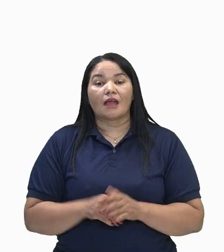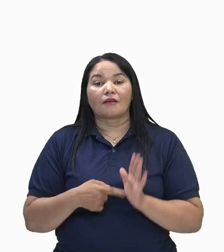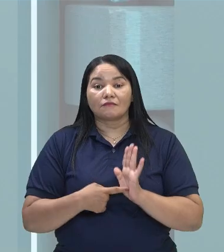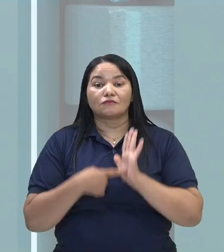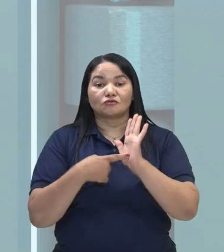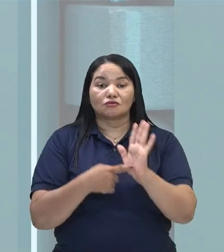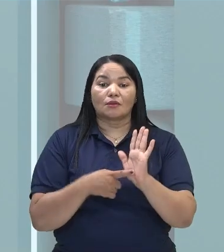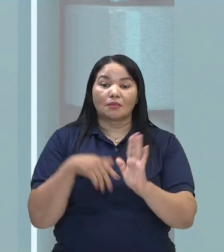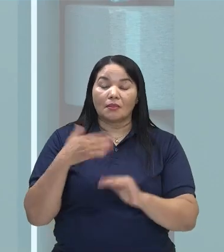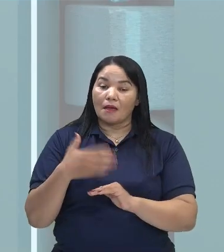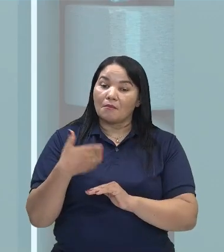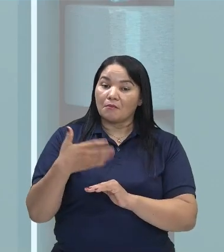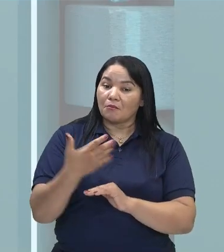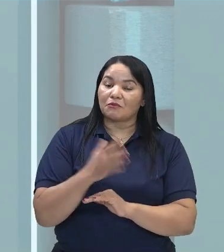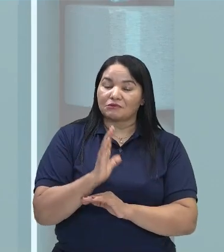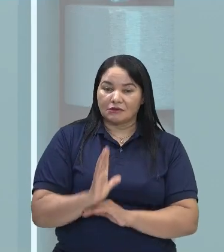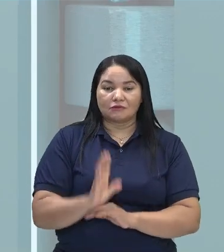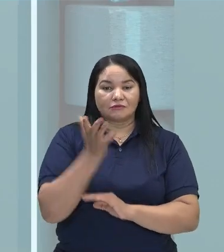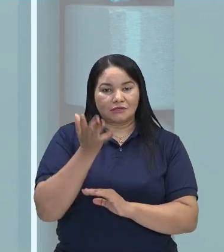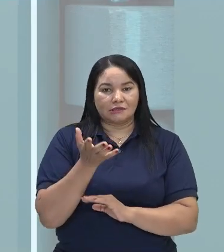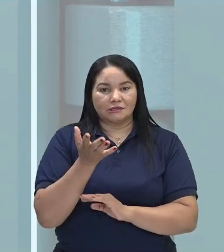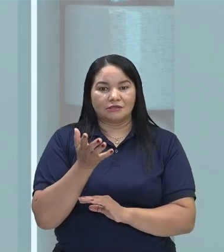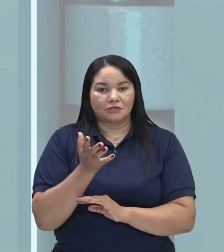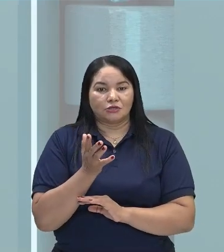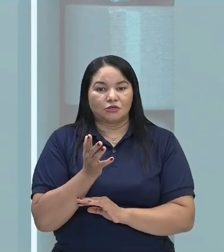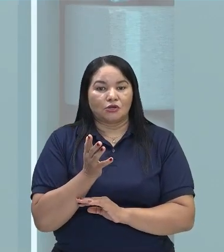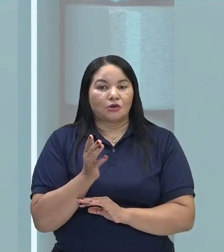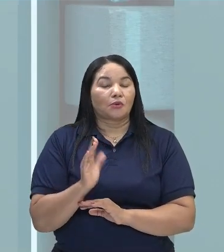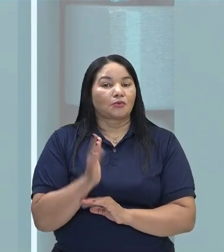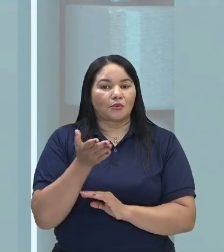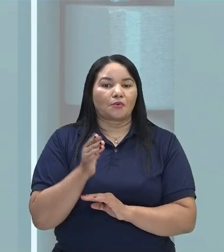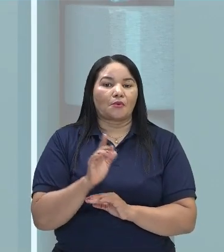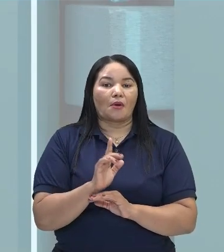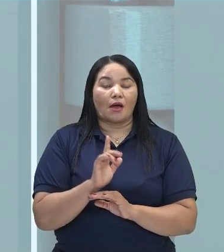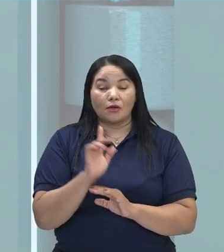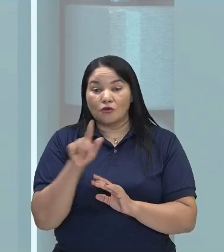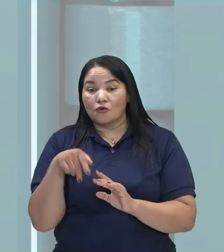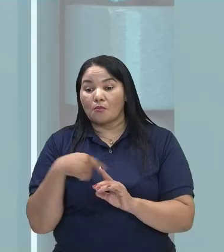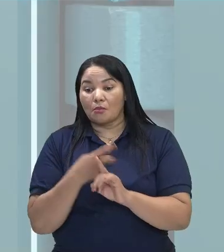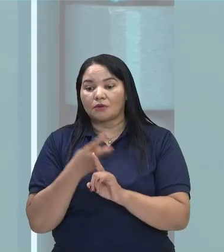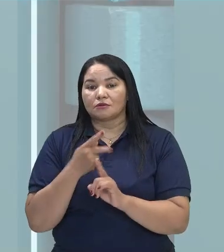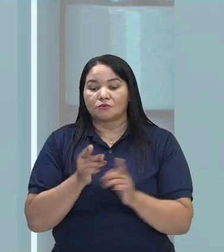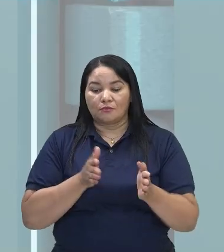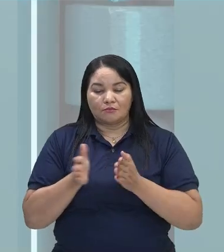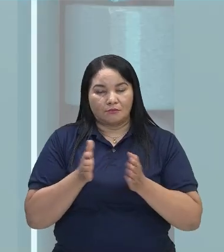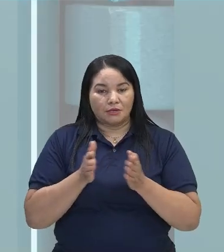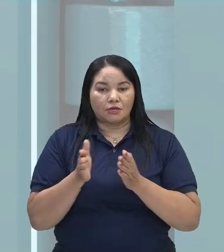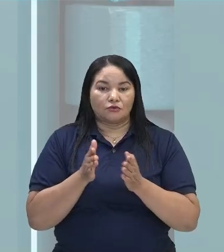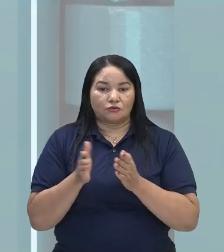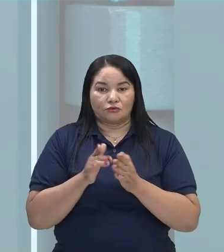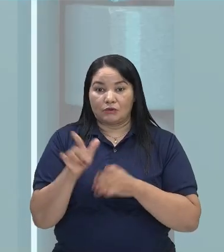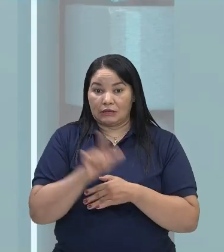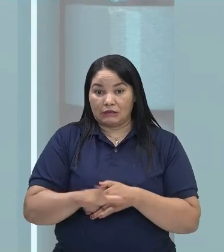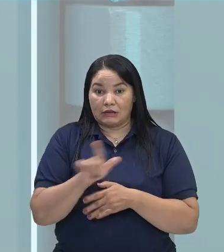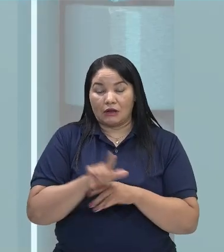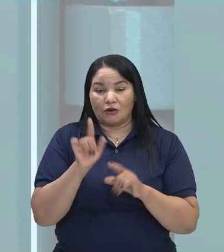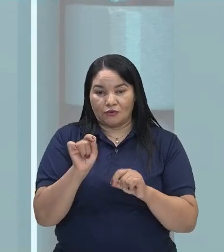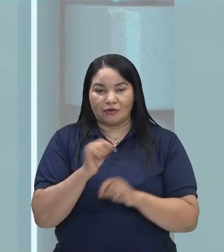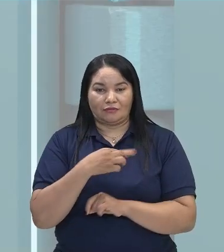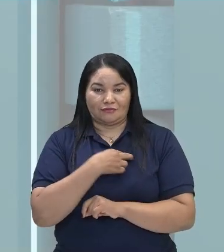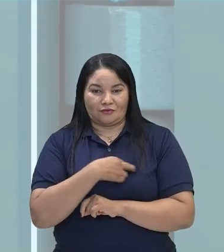acontecer bem em seguida, que é o próximo período literário, o romantismo. Então, já